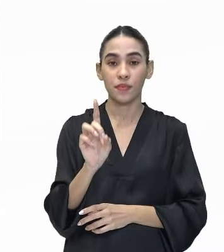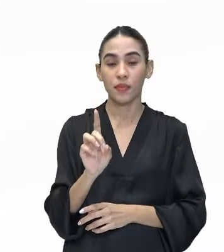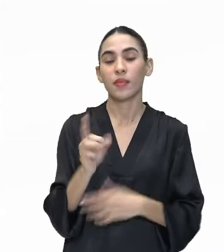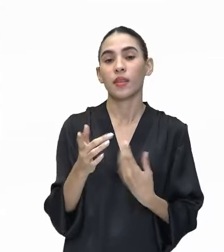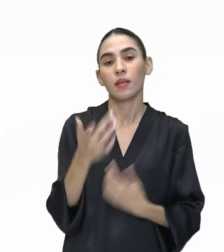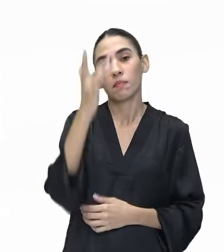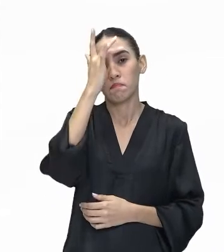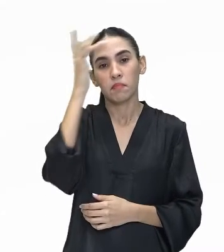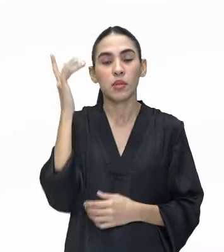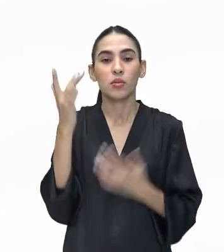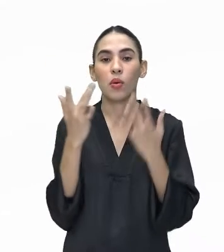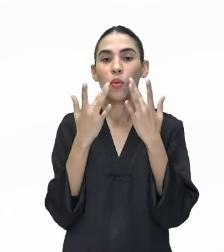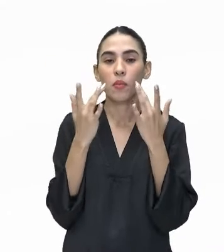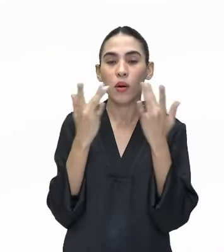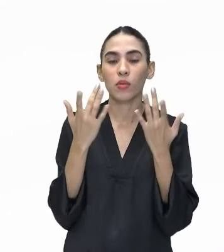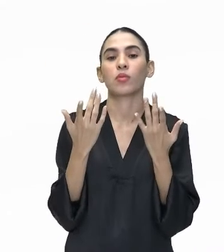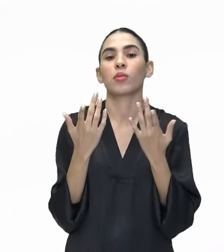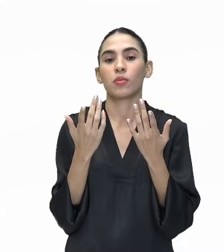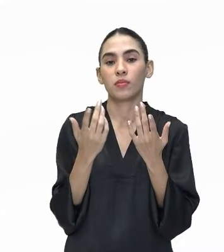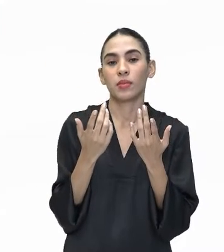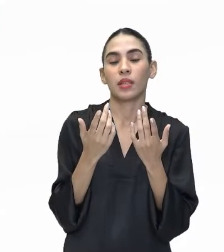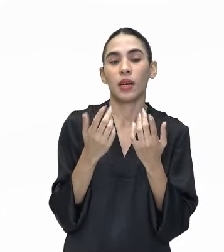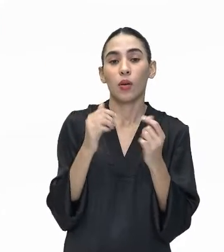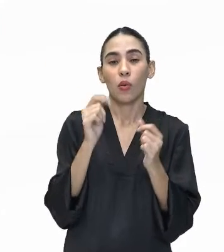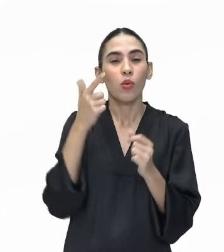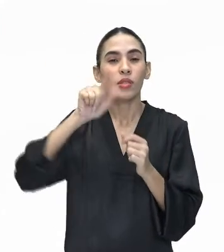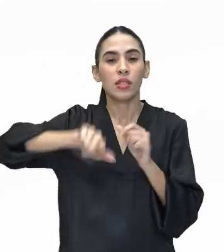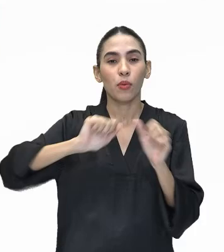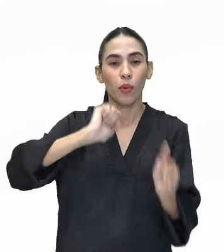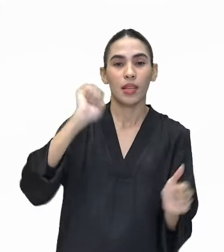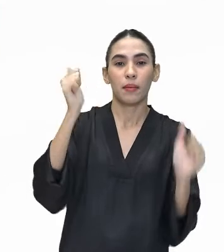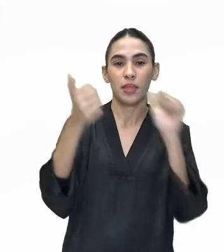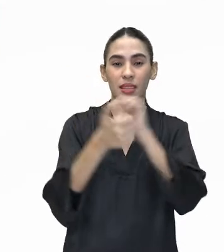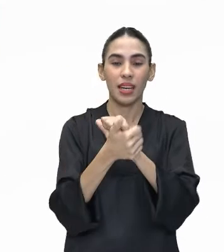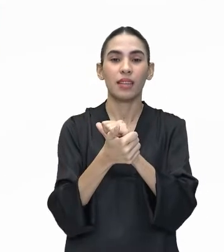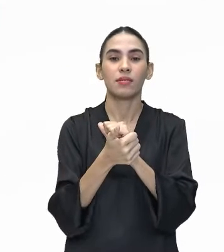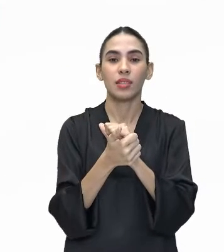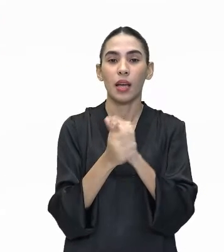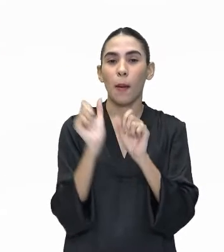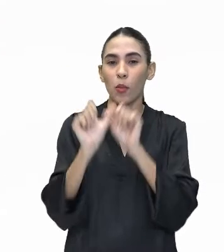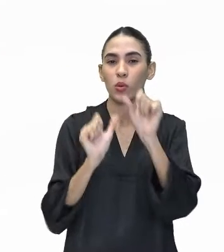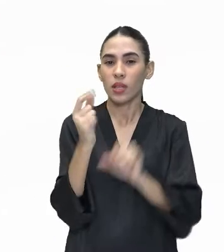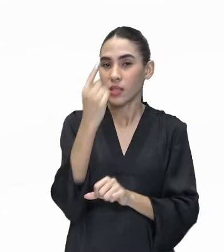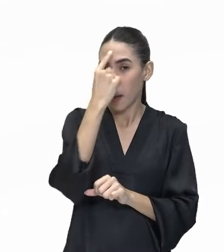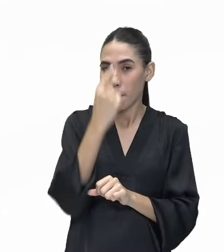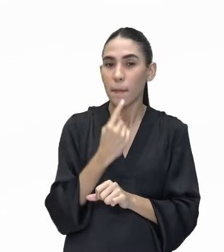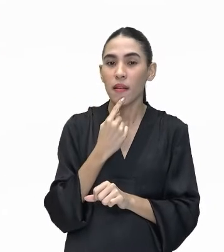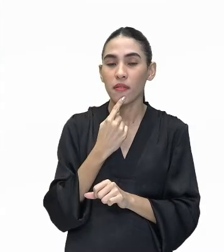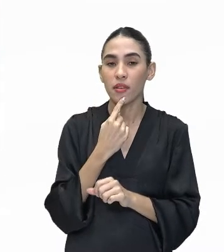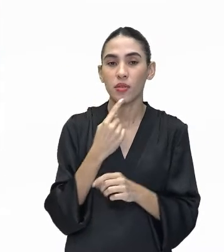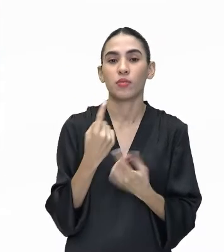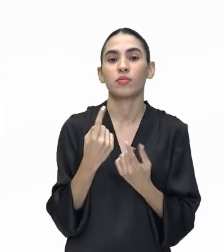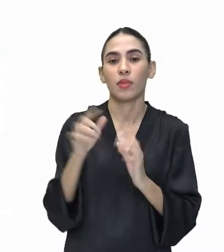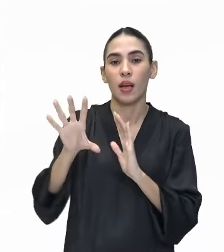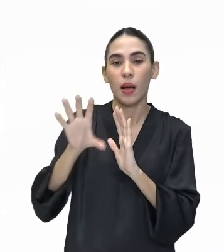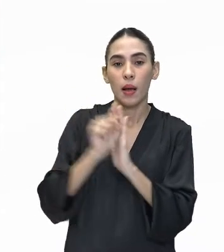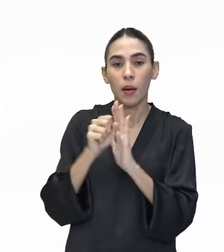atores sendo transformados em versões digitais por captura